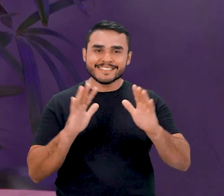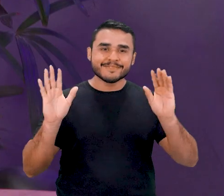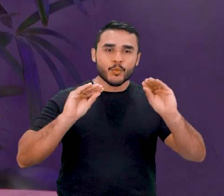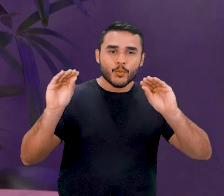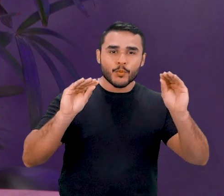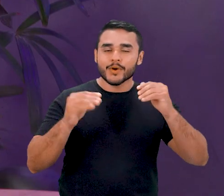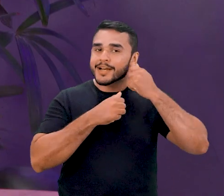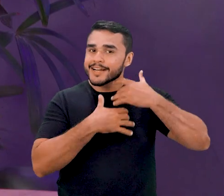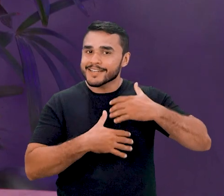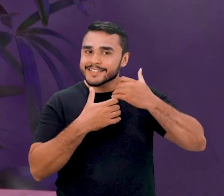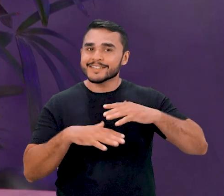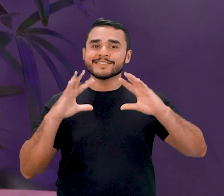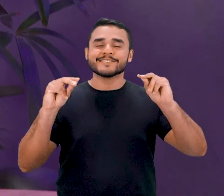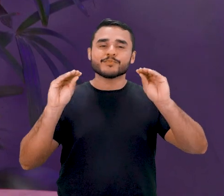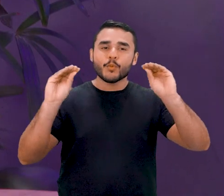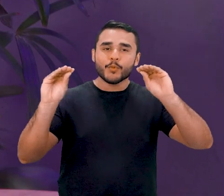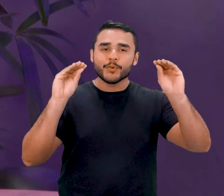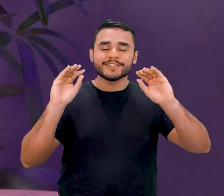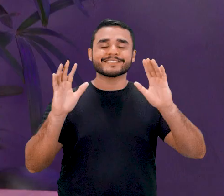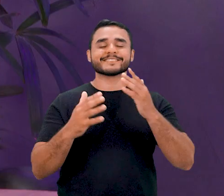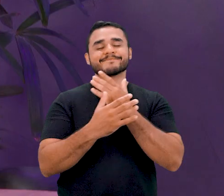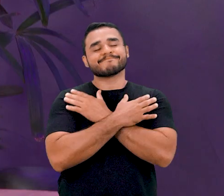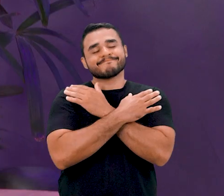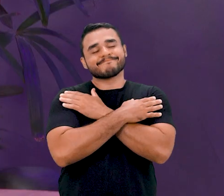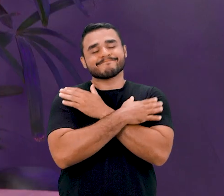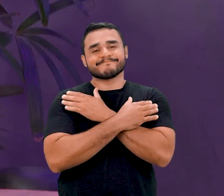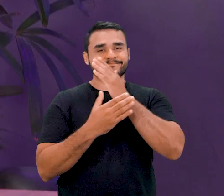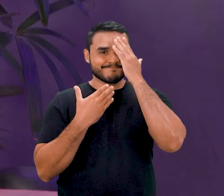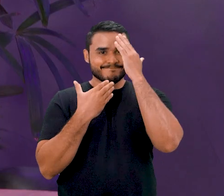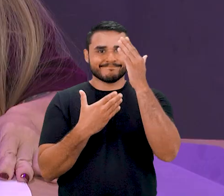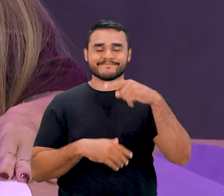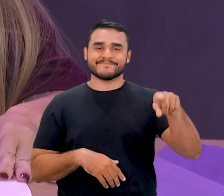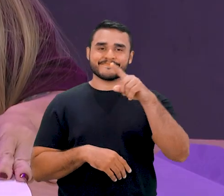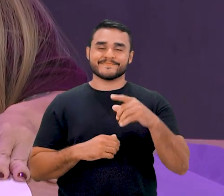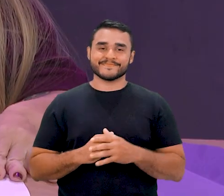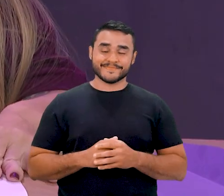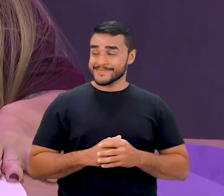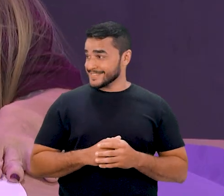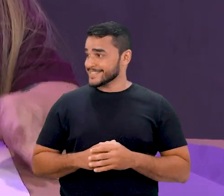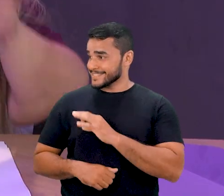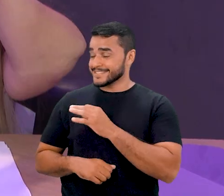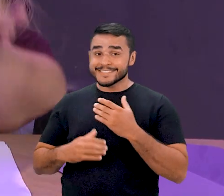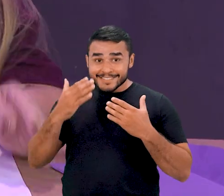nossas audiodescritoras. Muito obrigada por essa parceria lindíssima.